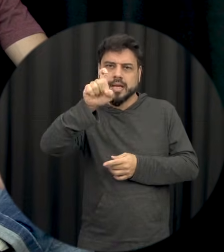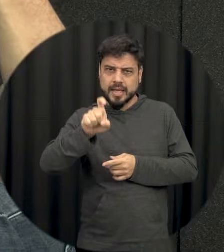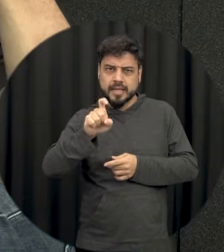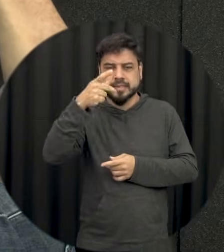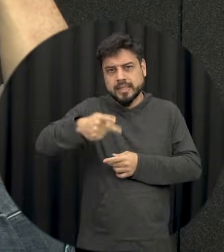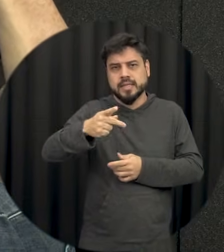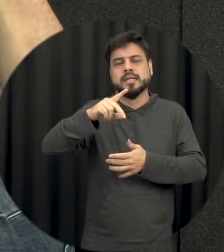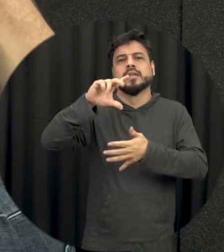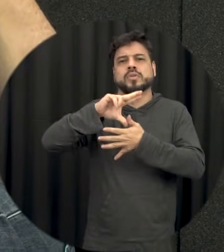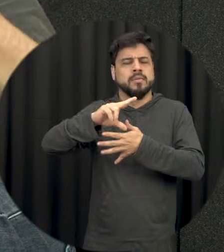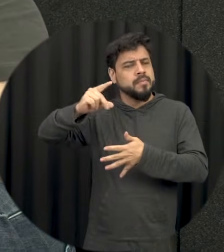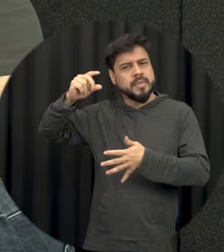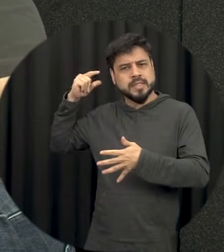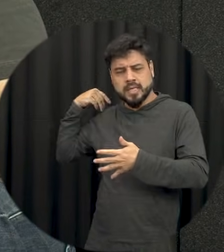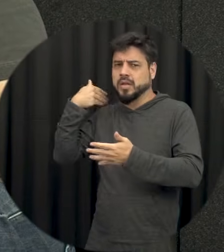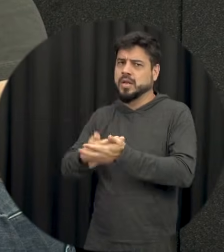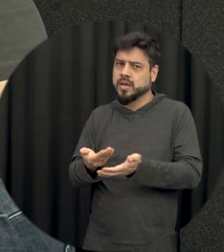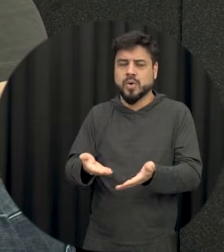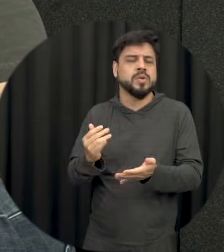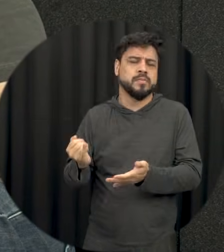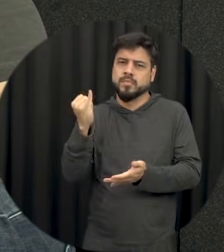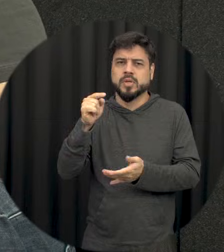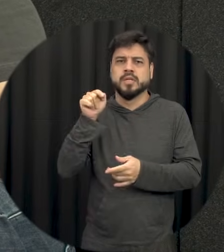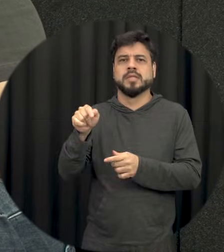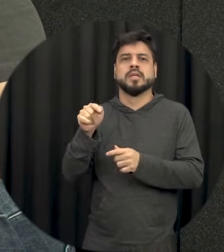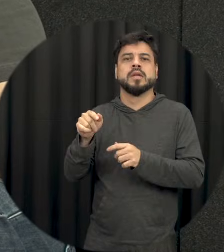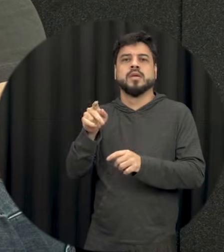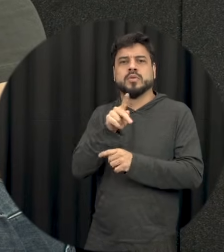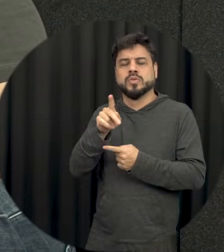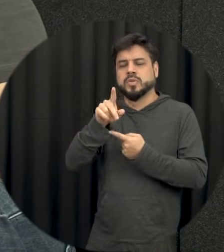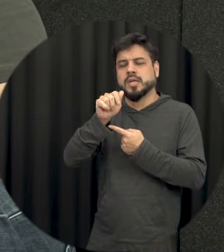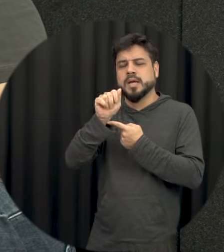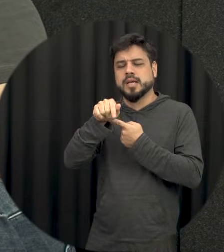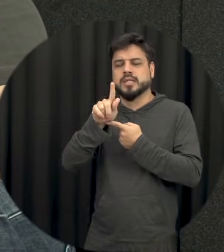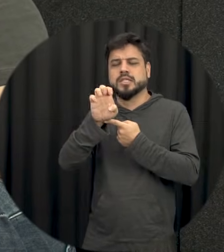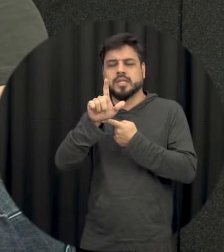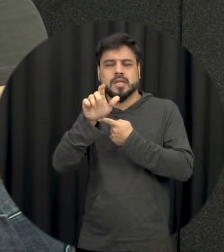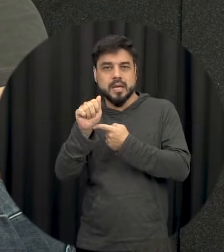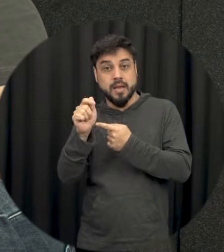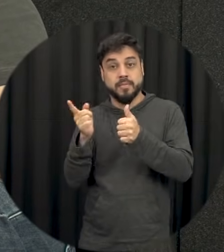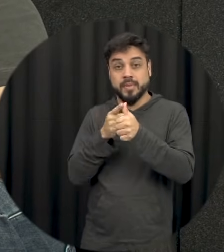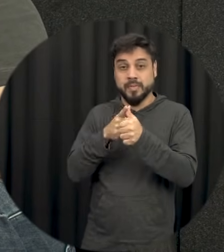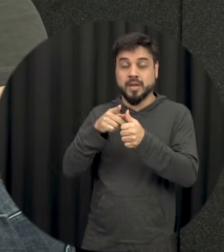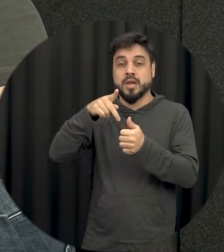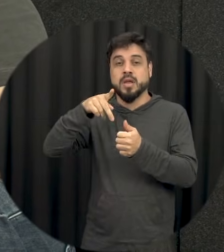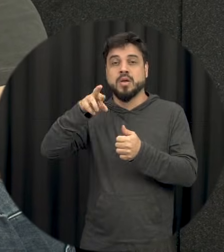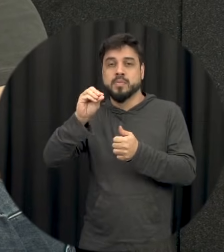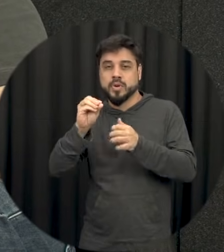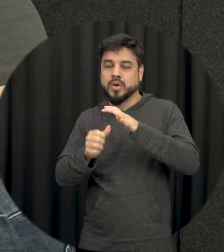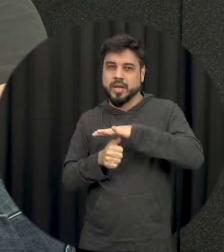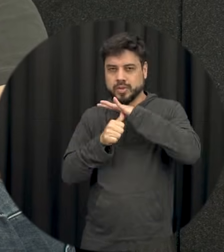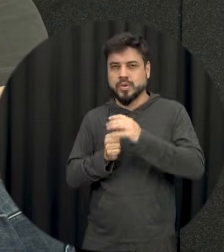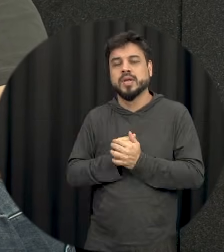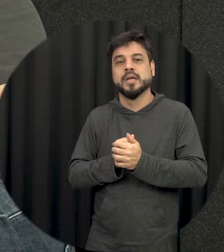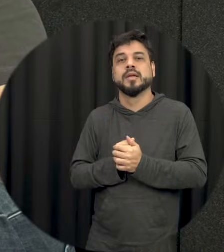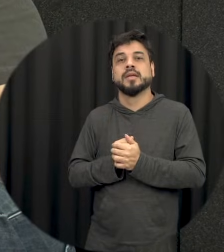desenvolvido desde lá atrás, né, com a professora Ângela, que foi a primeira proreitora, quando eu estava na PRPPG. De fato,